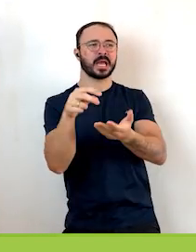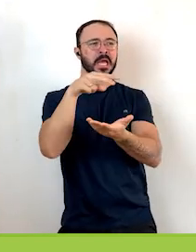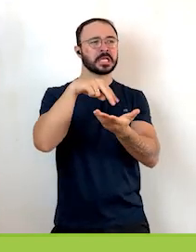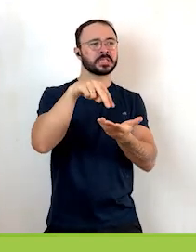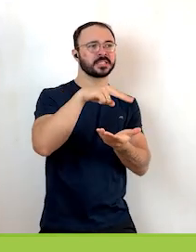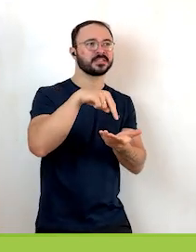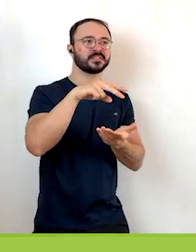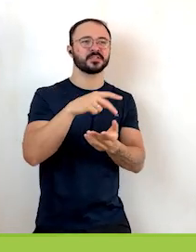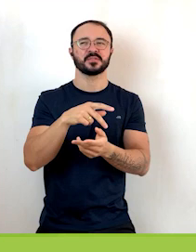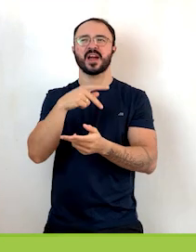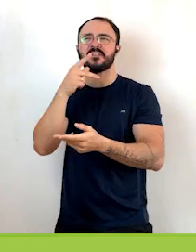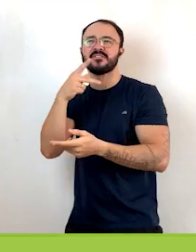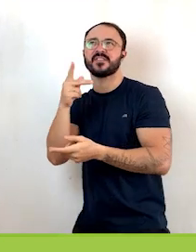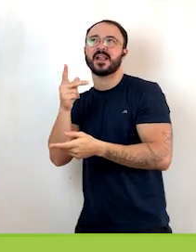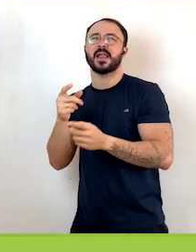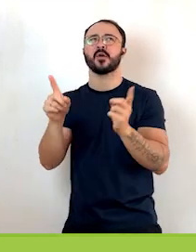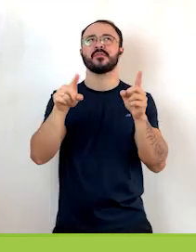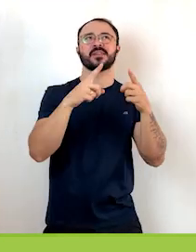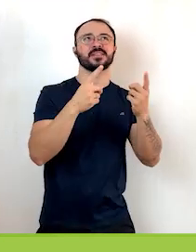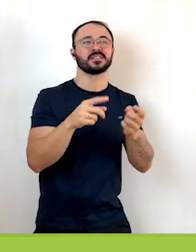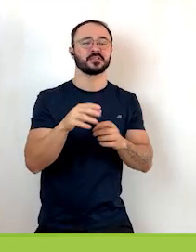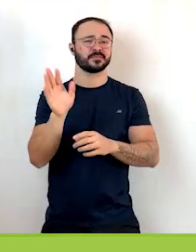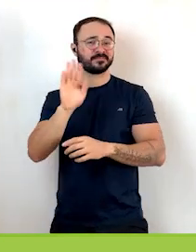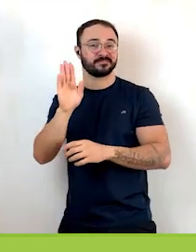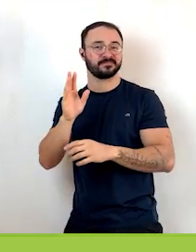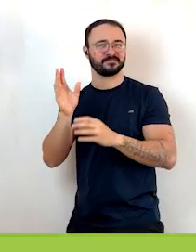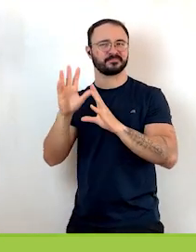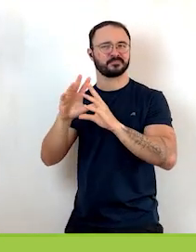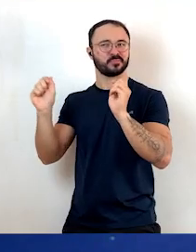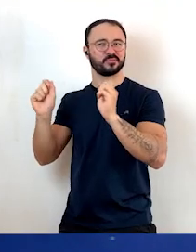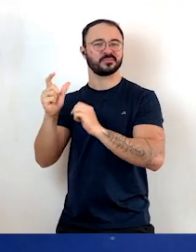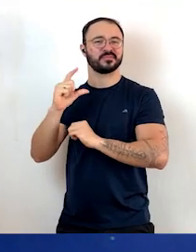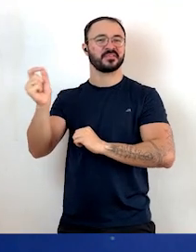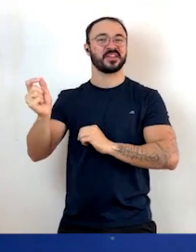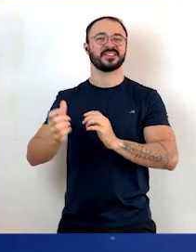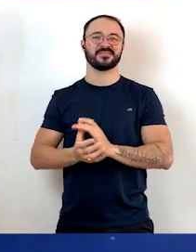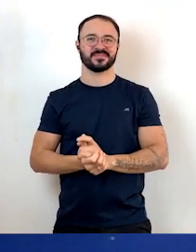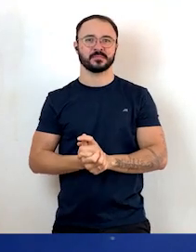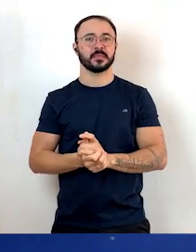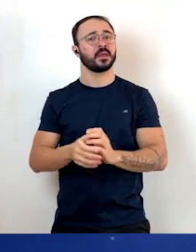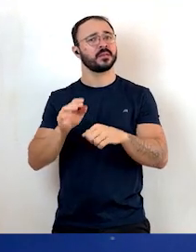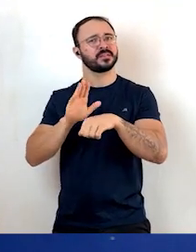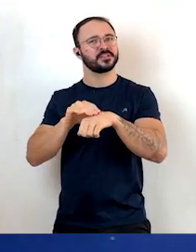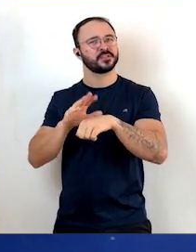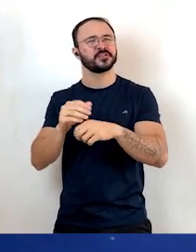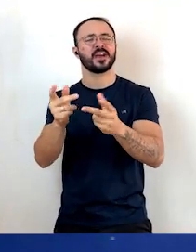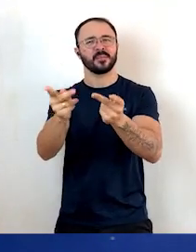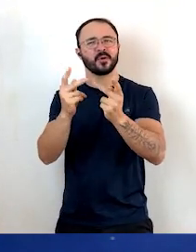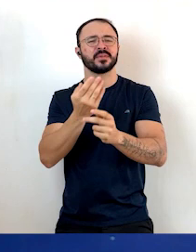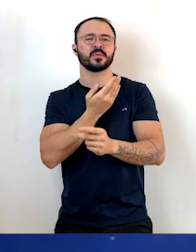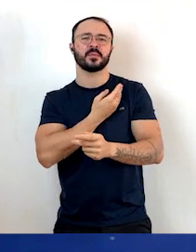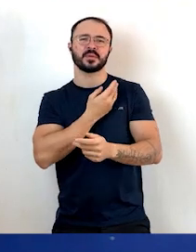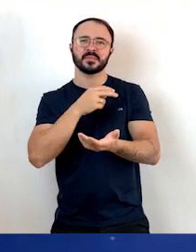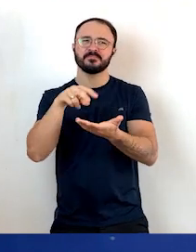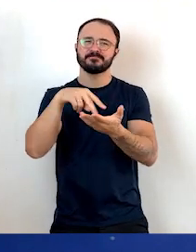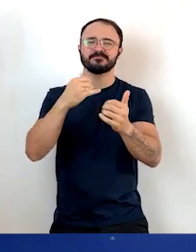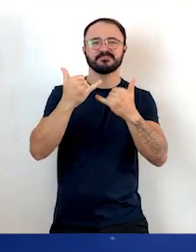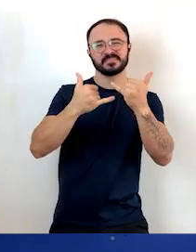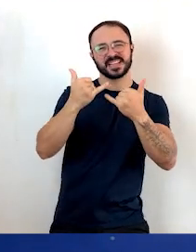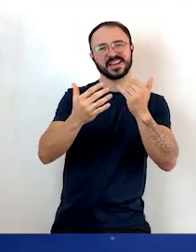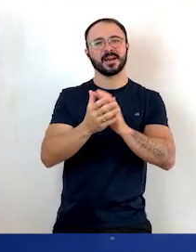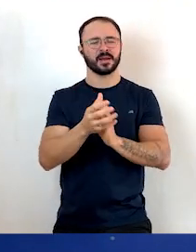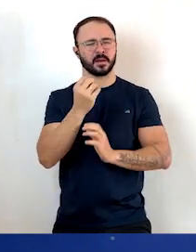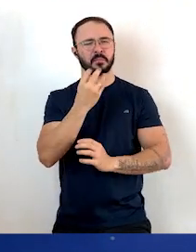de um verso bem bonito diga Deus e vá-se embora chama Convida os amiguinhos para brincar de roda na escola